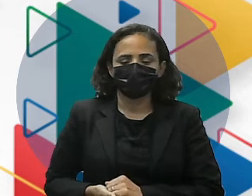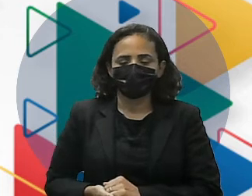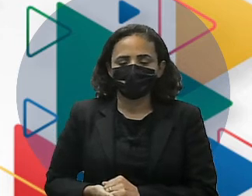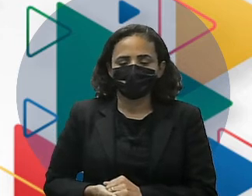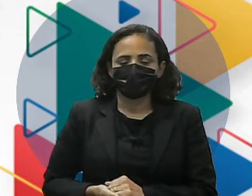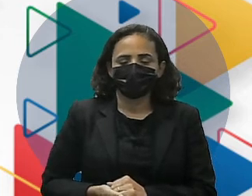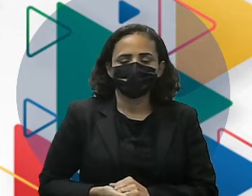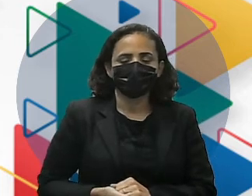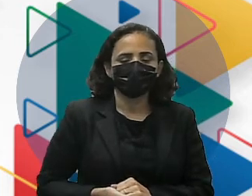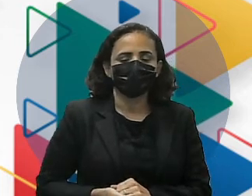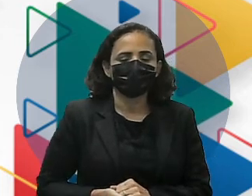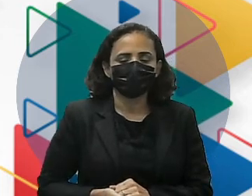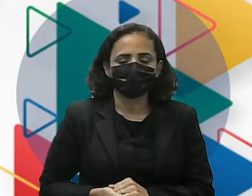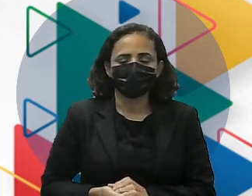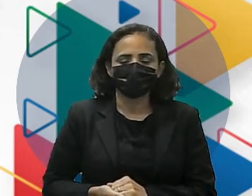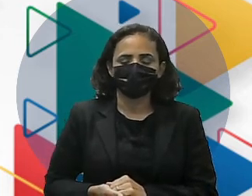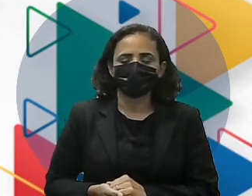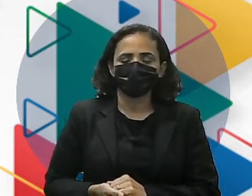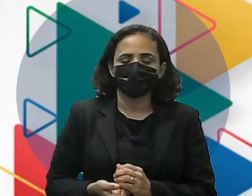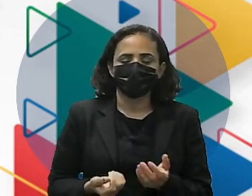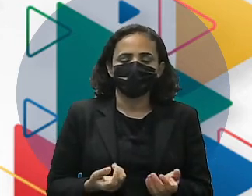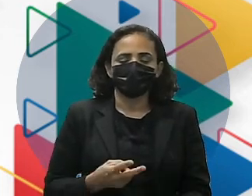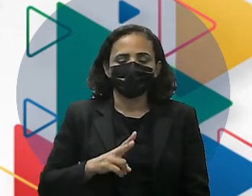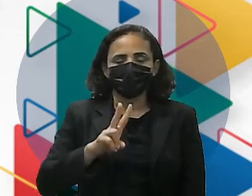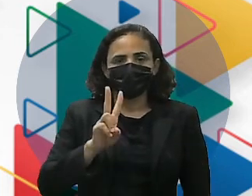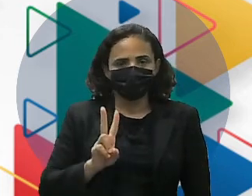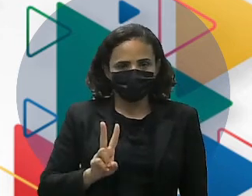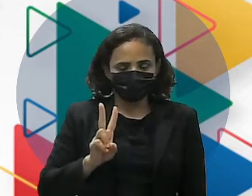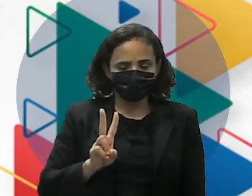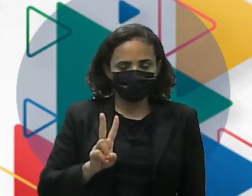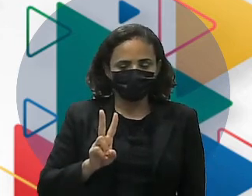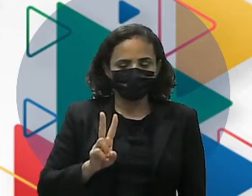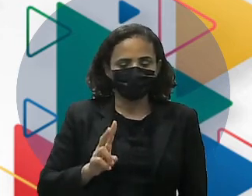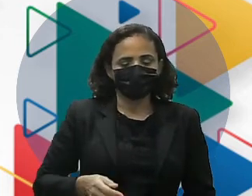vou deixar assim mesmo. Então, a vazão